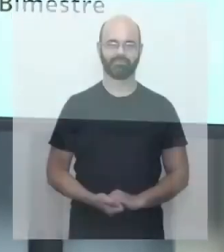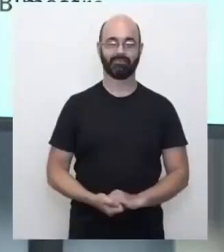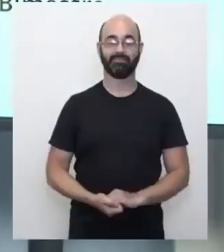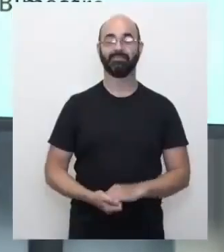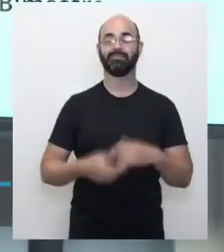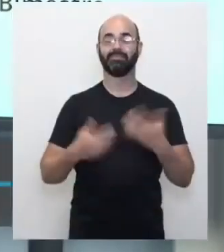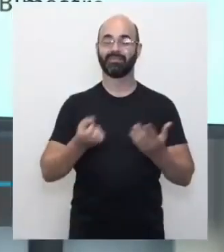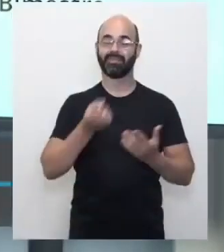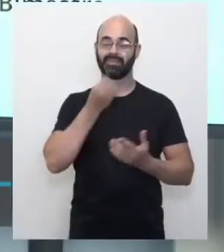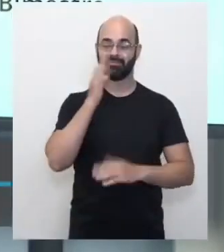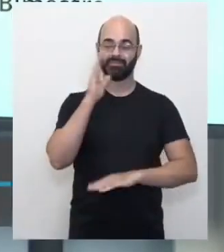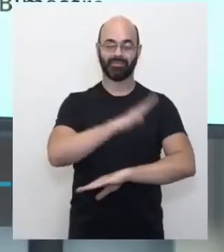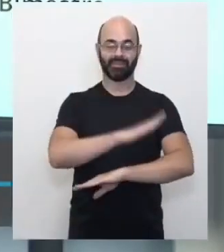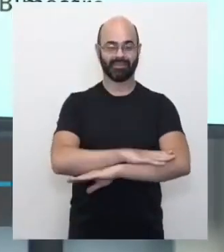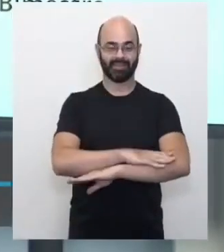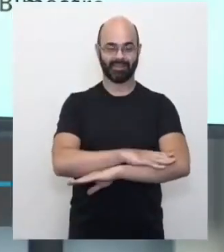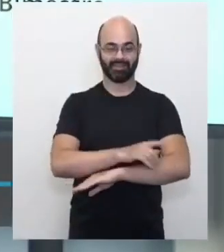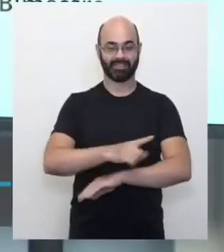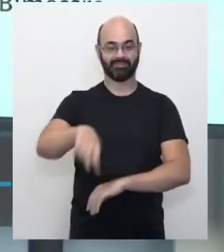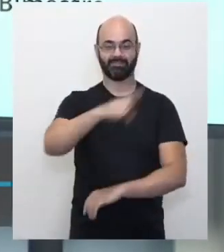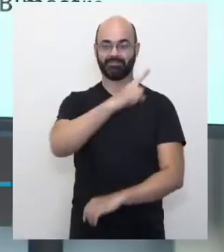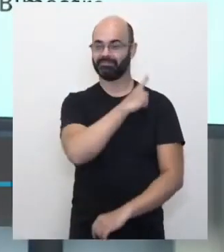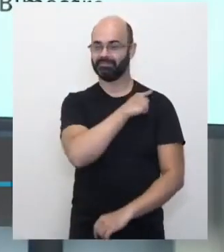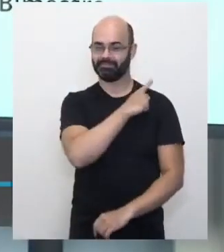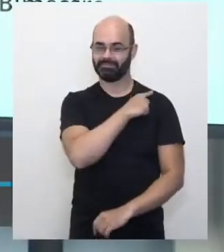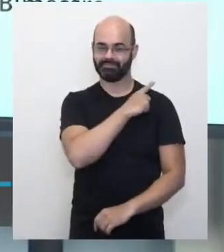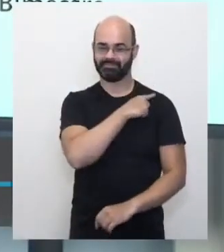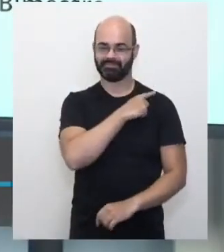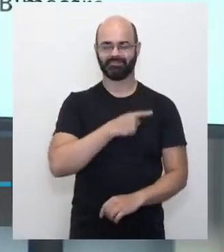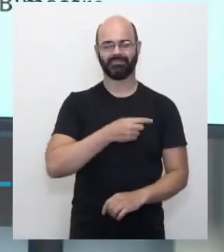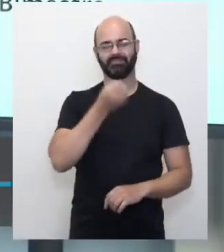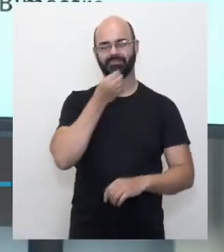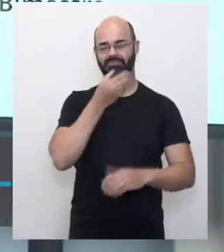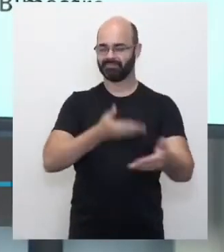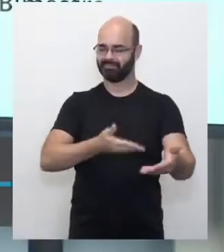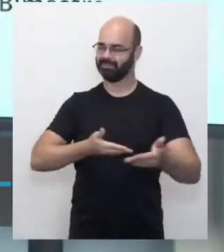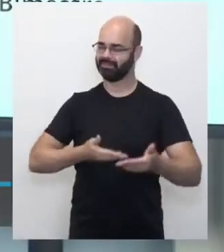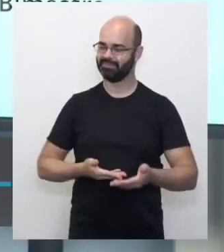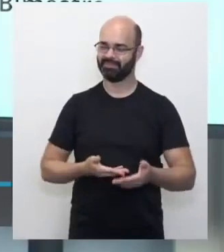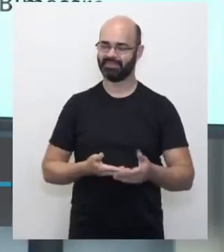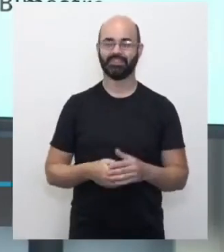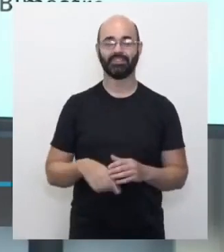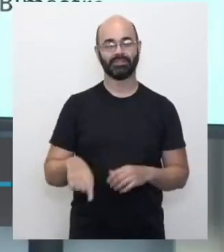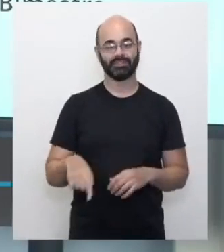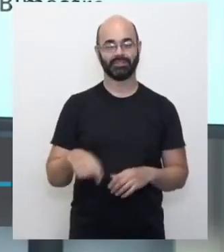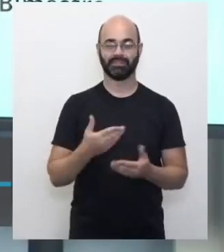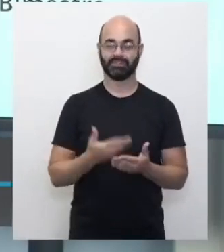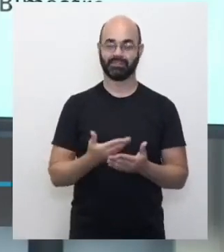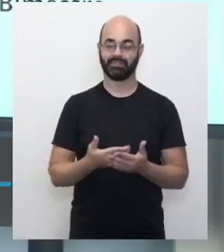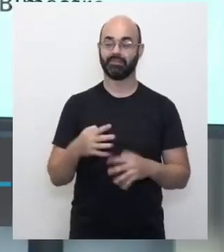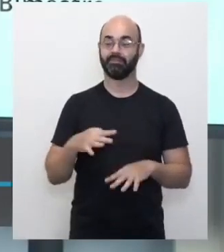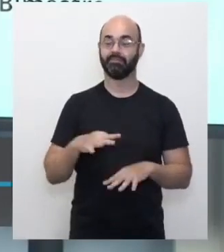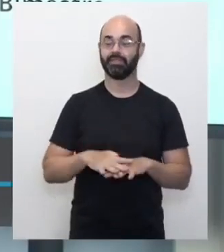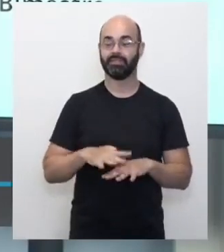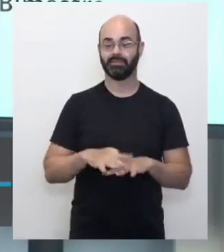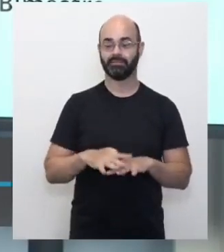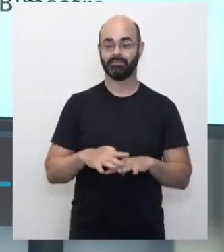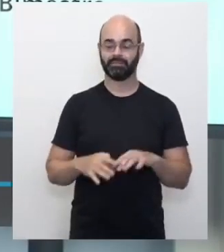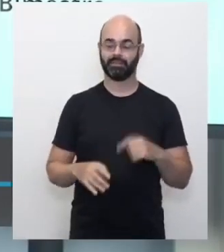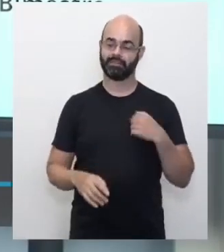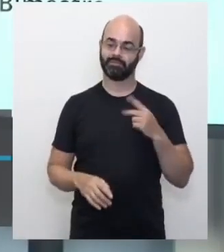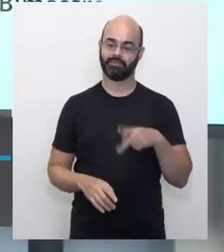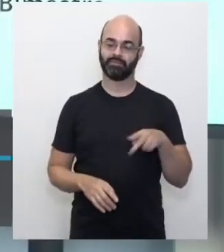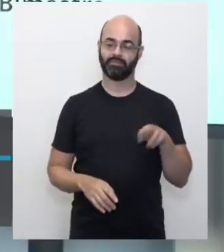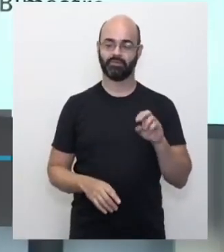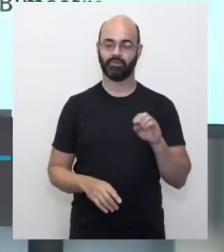Boa tarde, alunos da primeira série do ensino médio. Sejam todos bem-vindos a mais uma aula de matemática. Eu sou a professora Roberta e